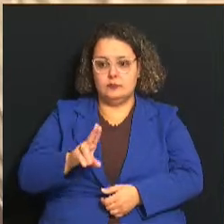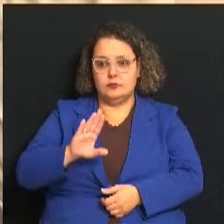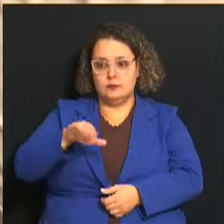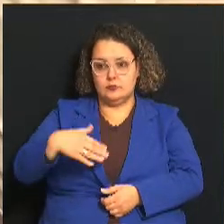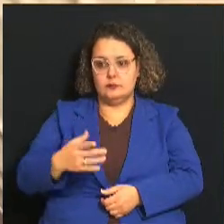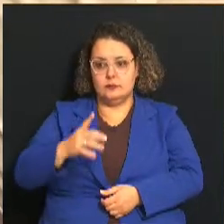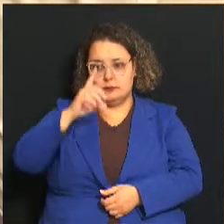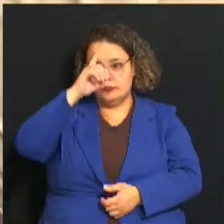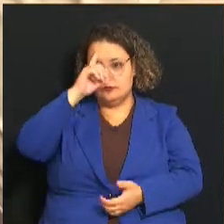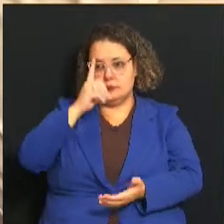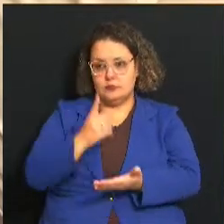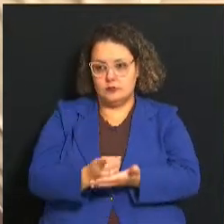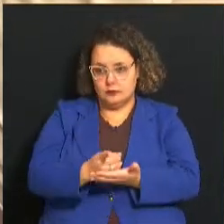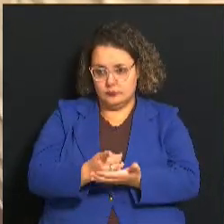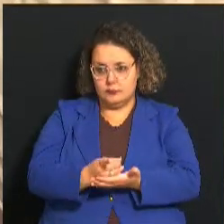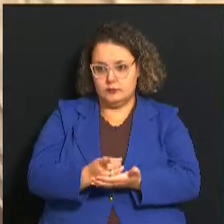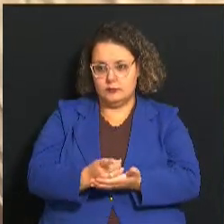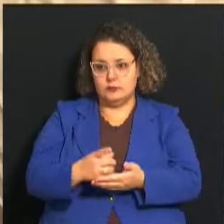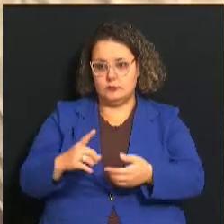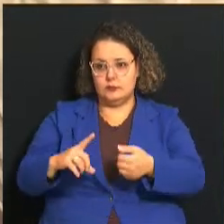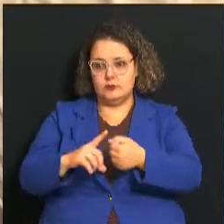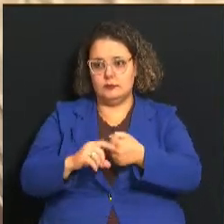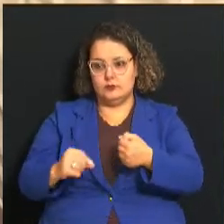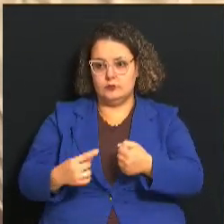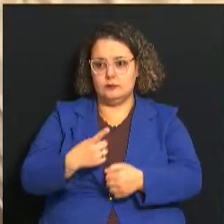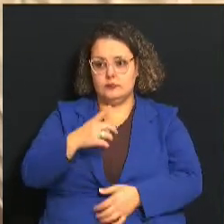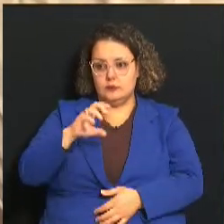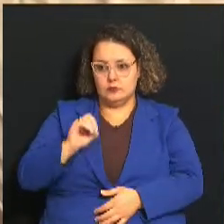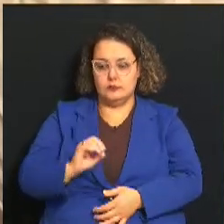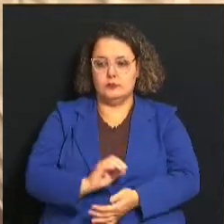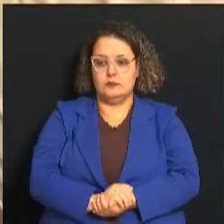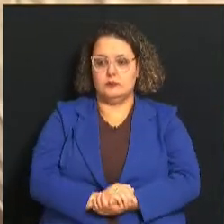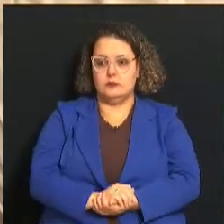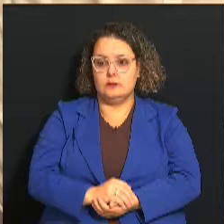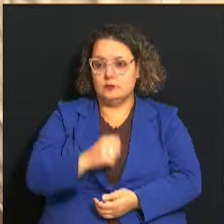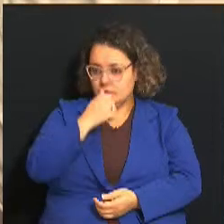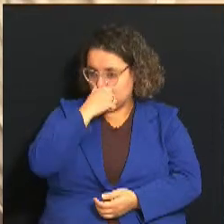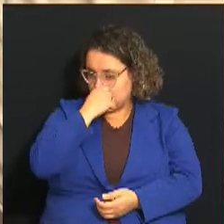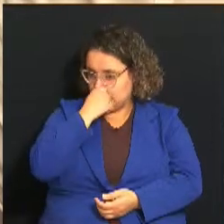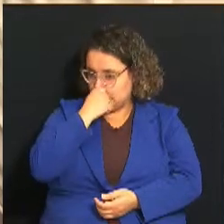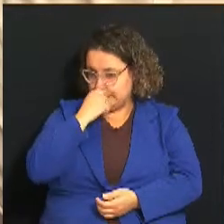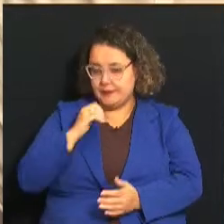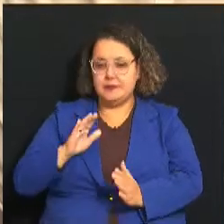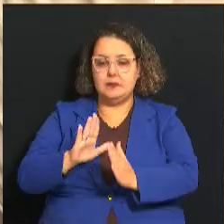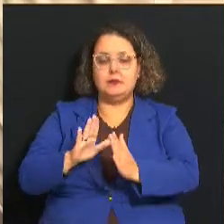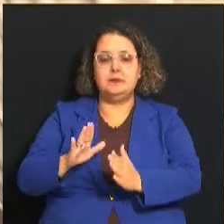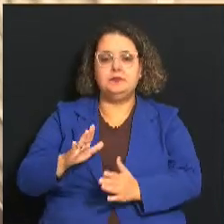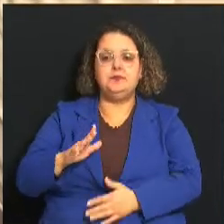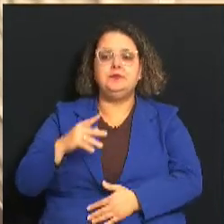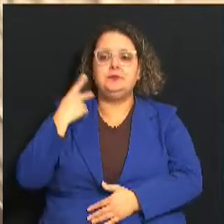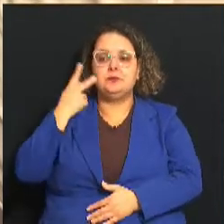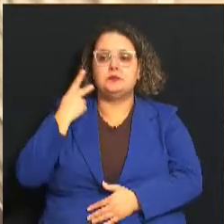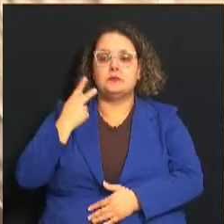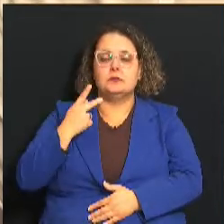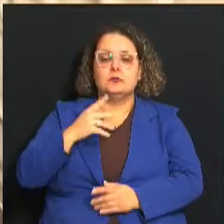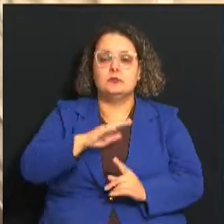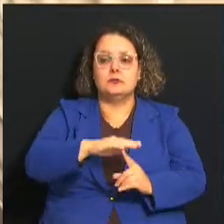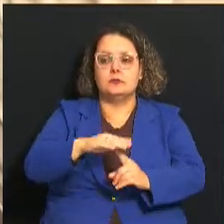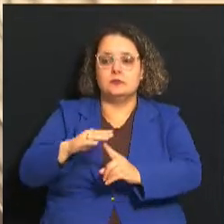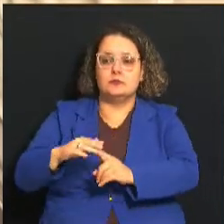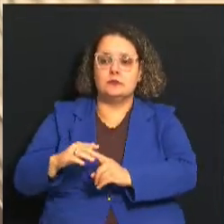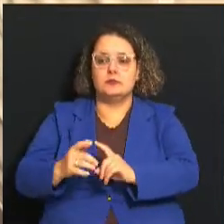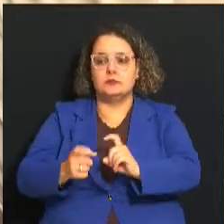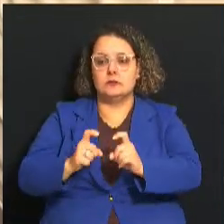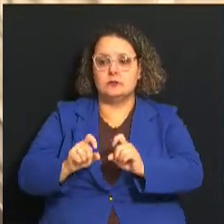designado. Artigo 10. A Frente Parlamentar Ambientalista fará reuniões plenárias